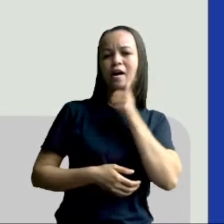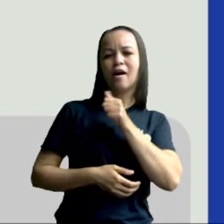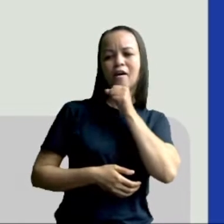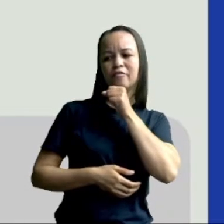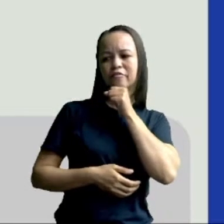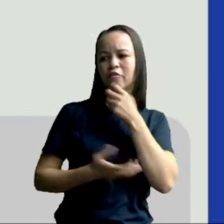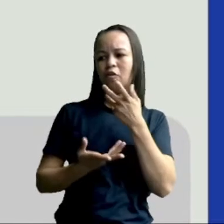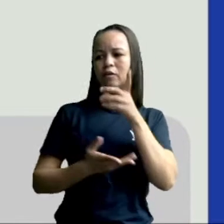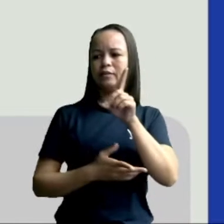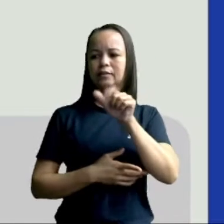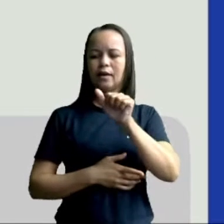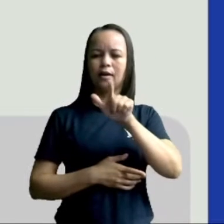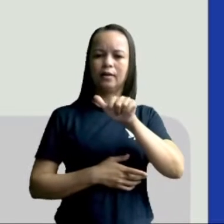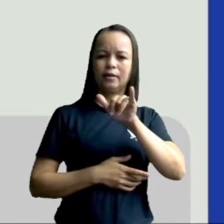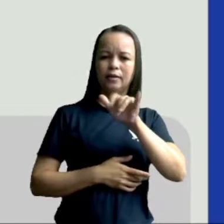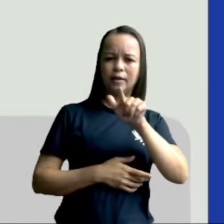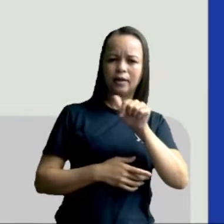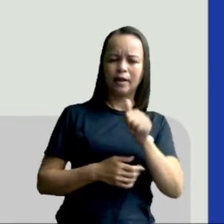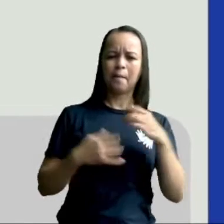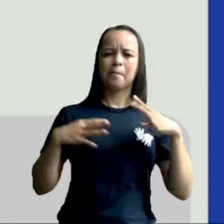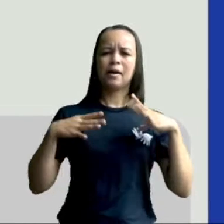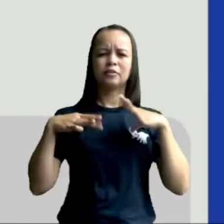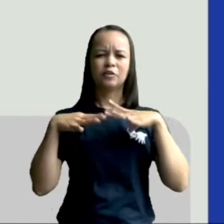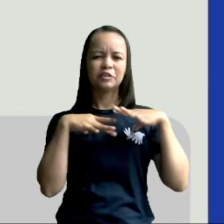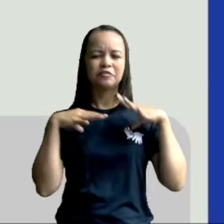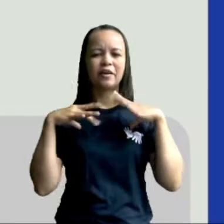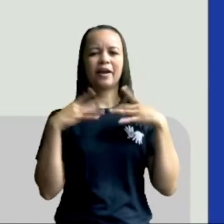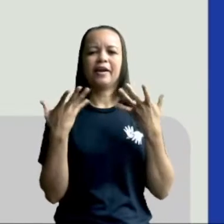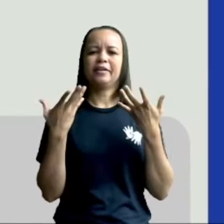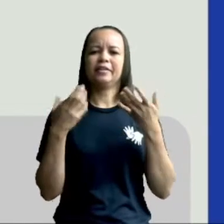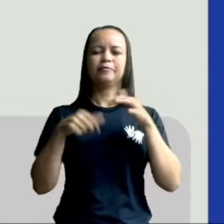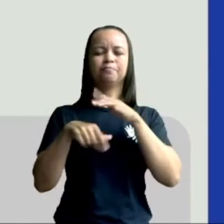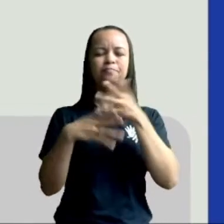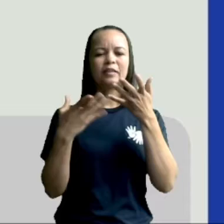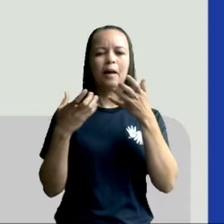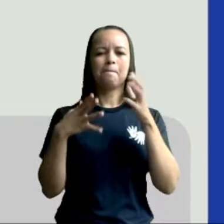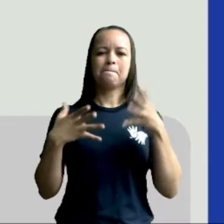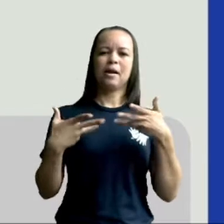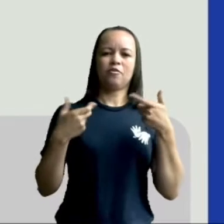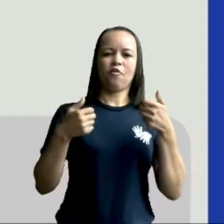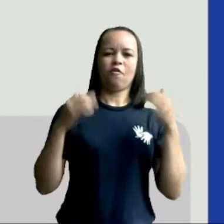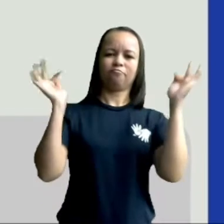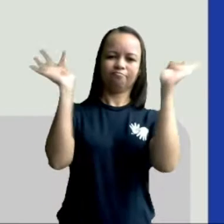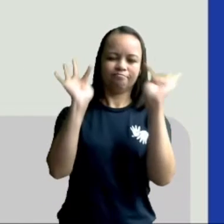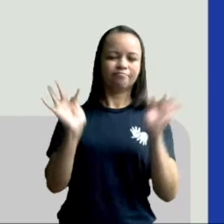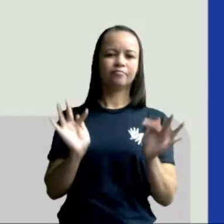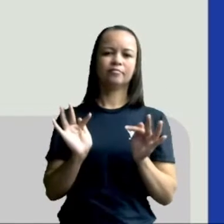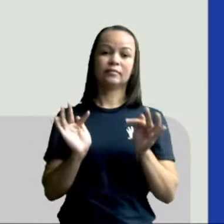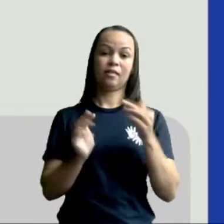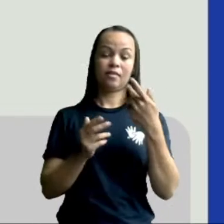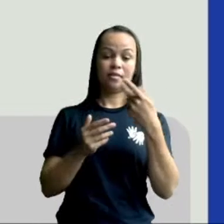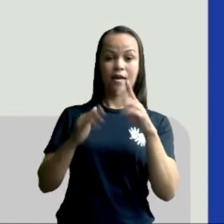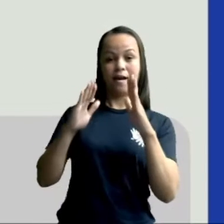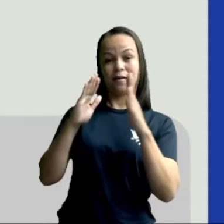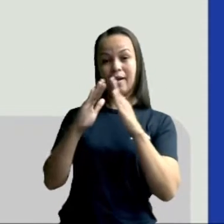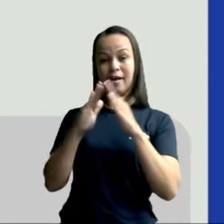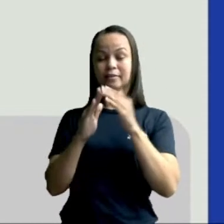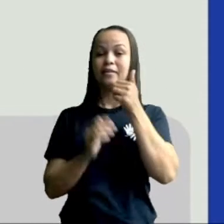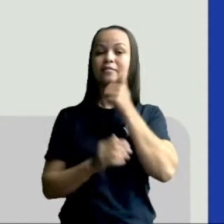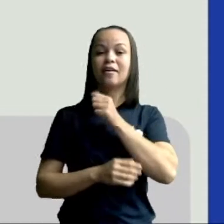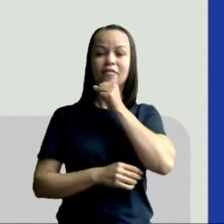as férias em família na maior felicidade. Na casa da avó Dalila, tudo é